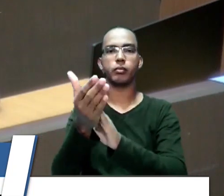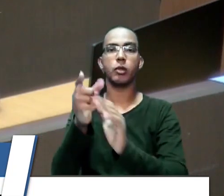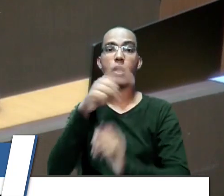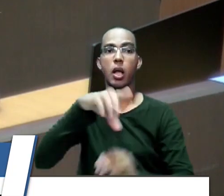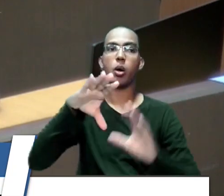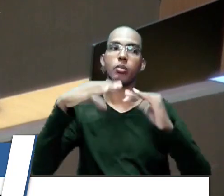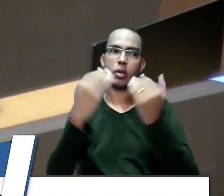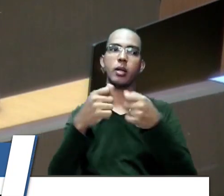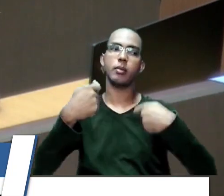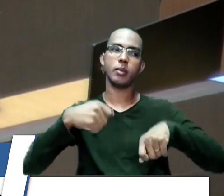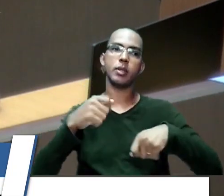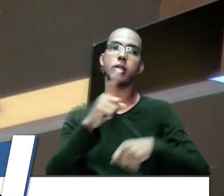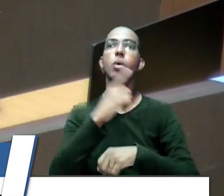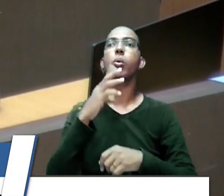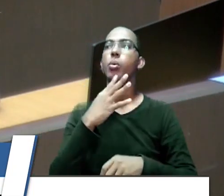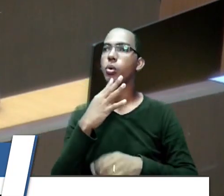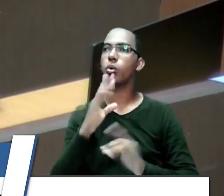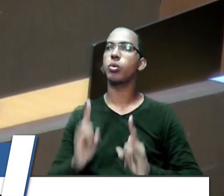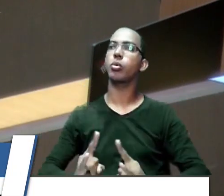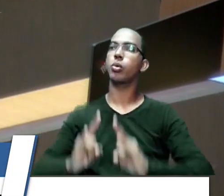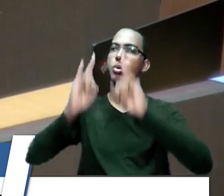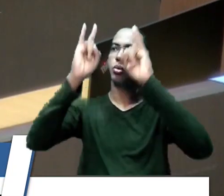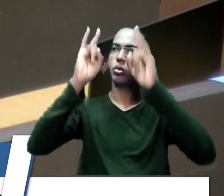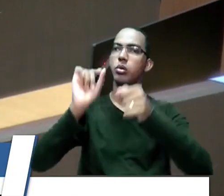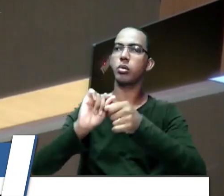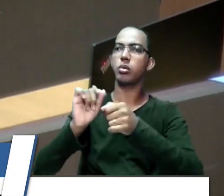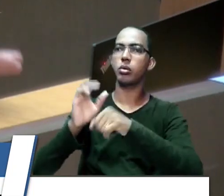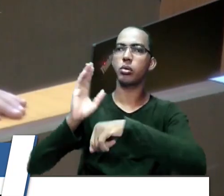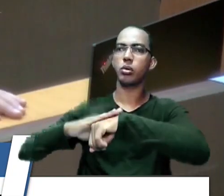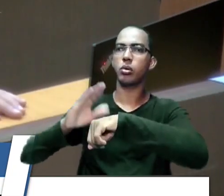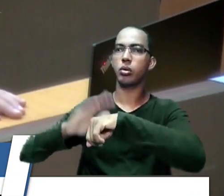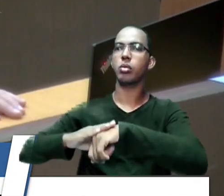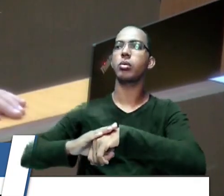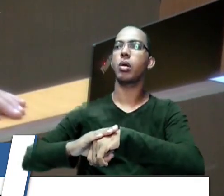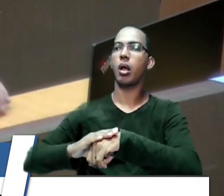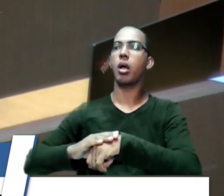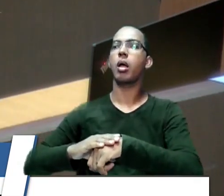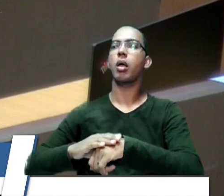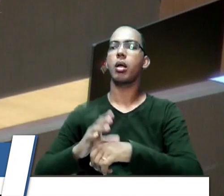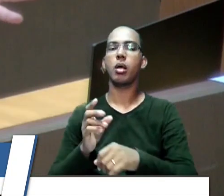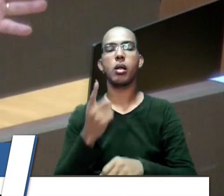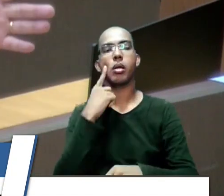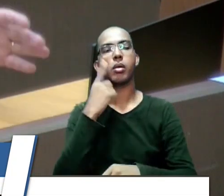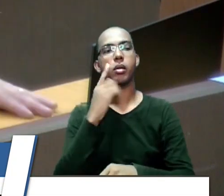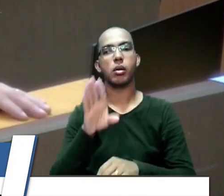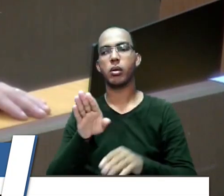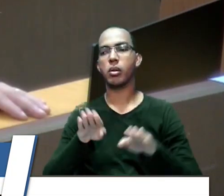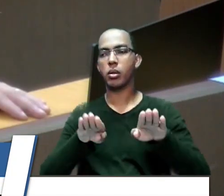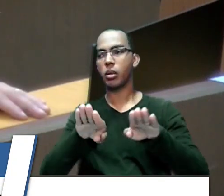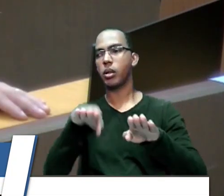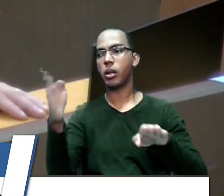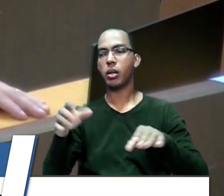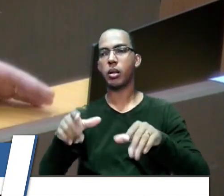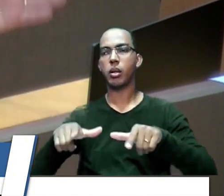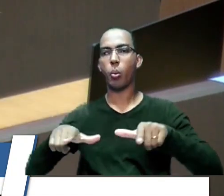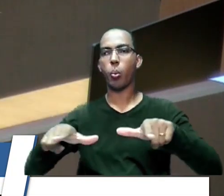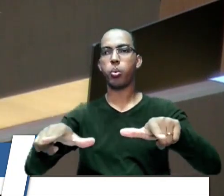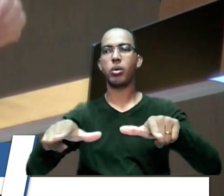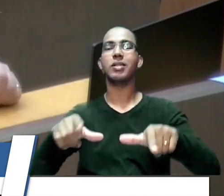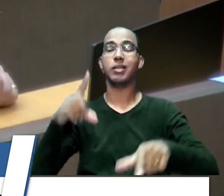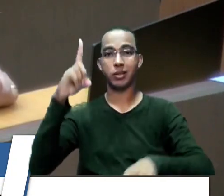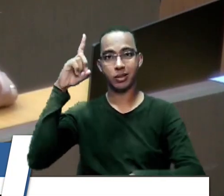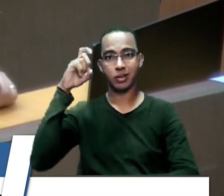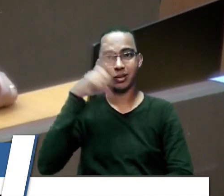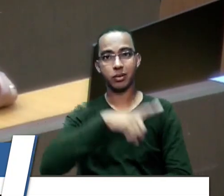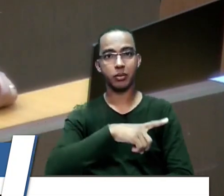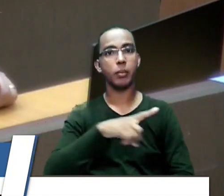esse empreendimento aí, desse prédio que o rapaz fez, na época foi um sofrimento, mandava limpar isso lá toda semana e era muito difícil. Mas fico